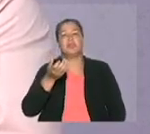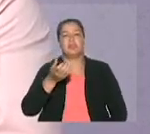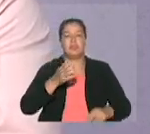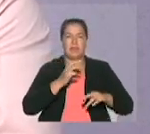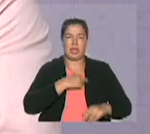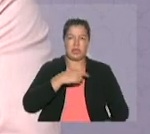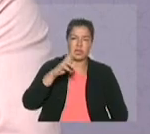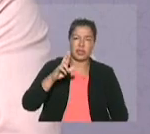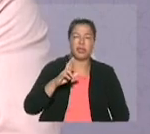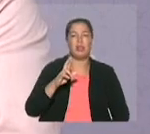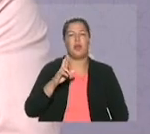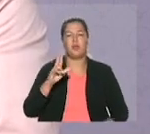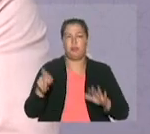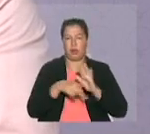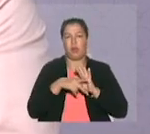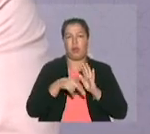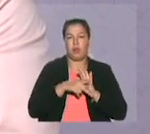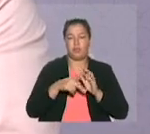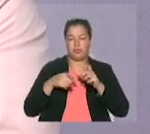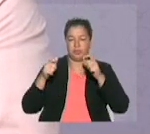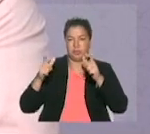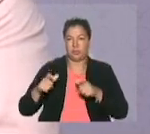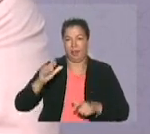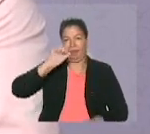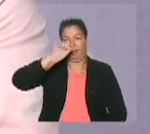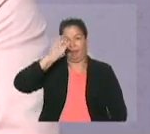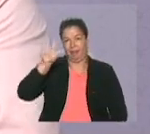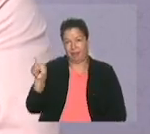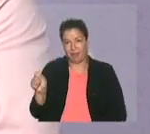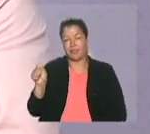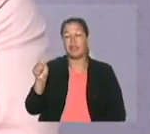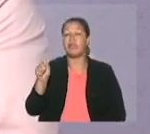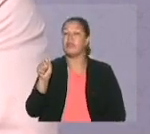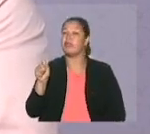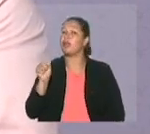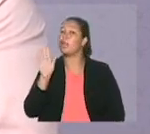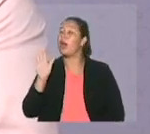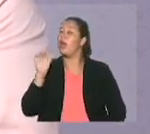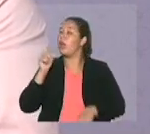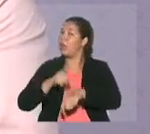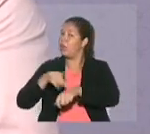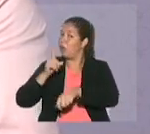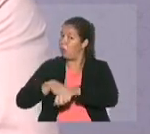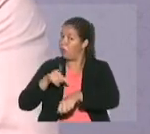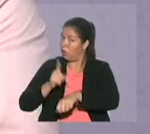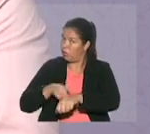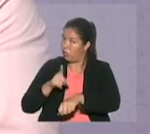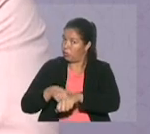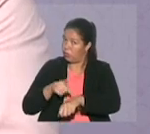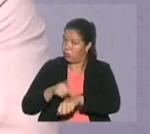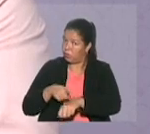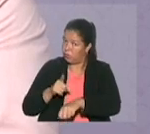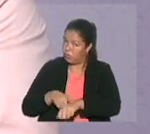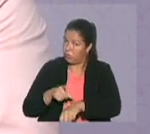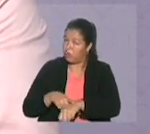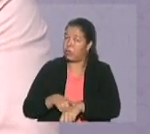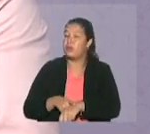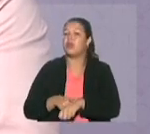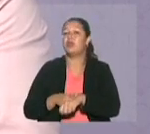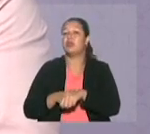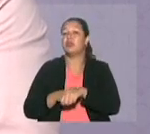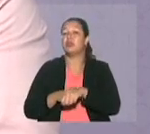e negras, né, de religião afrodescendente, mas na hora né, de garantir,